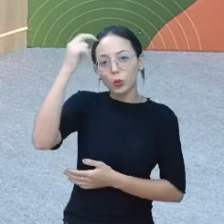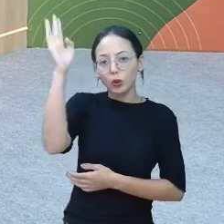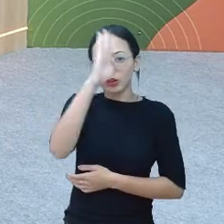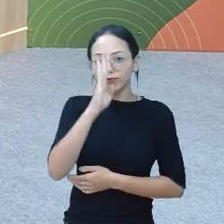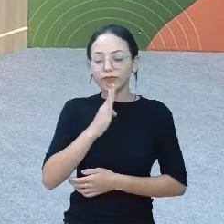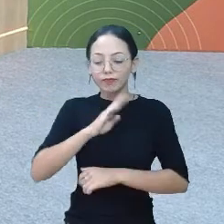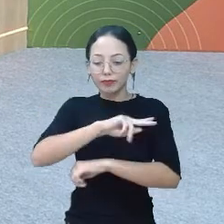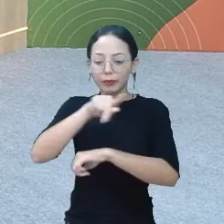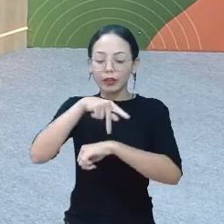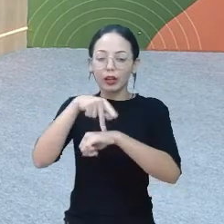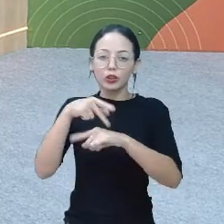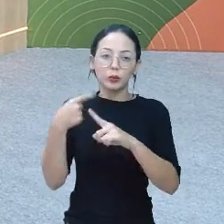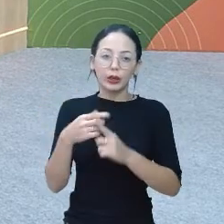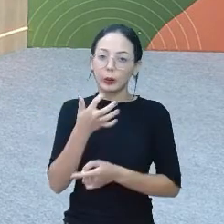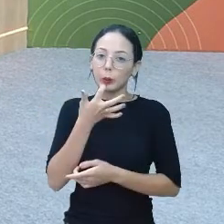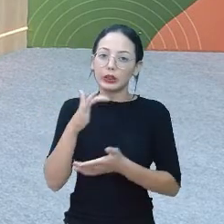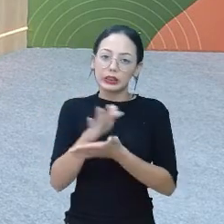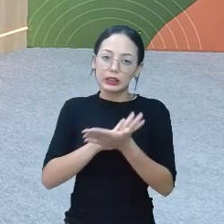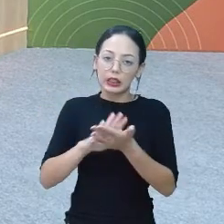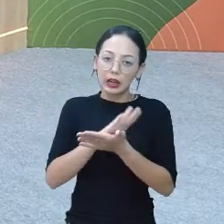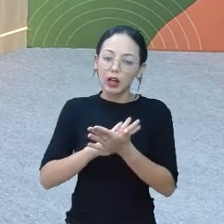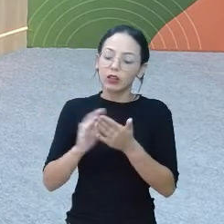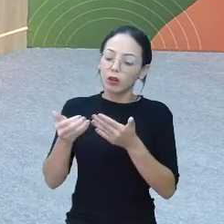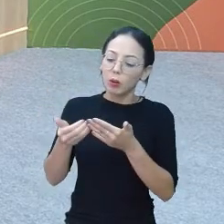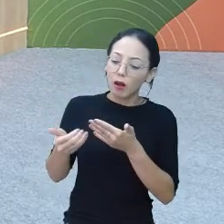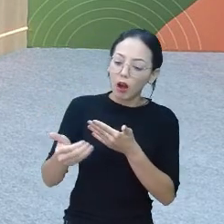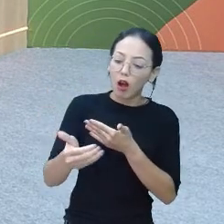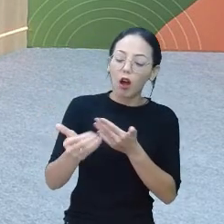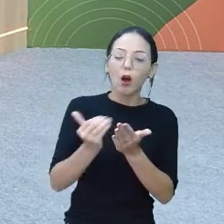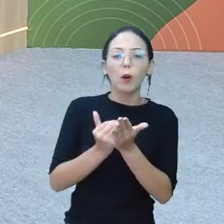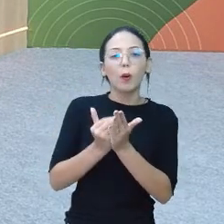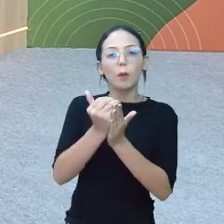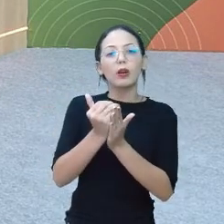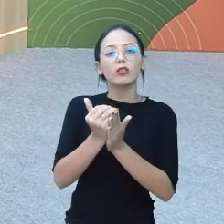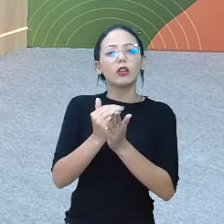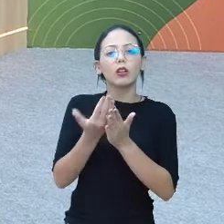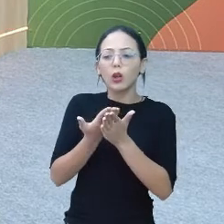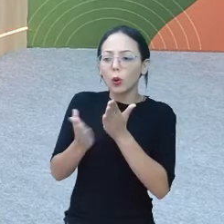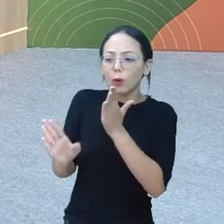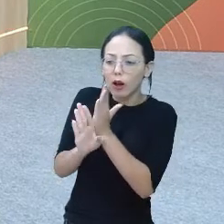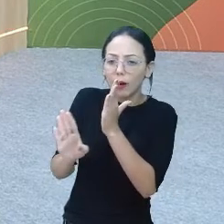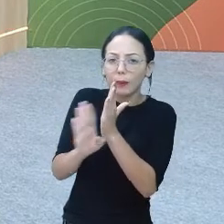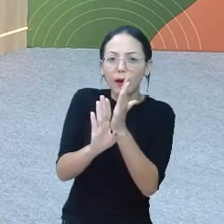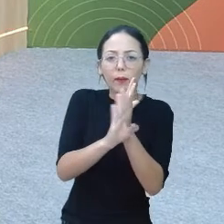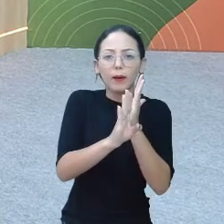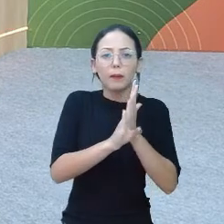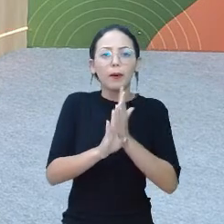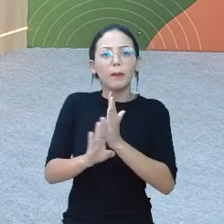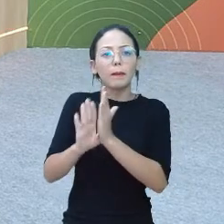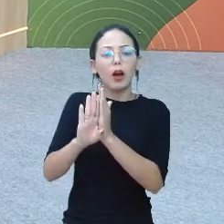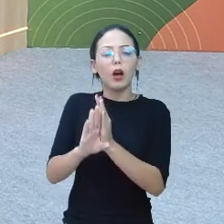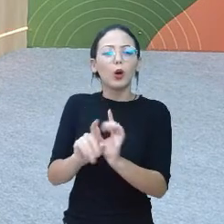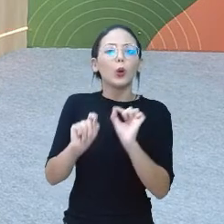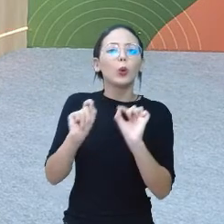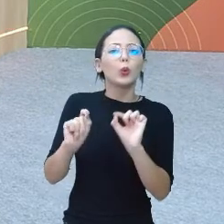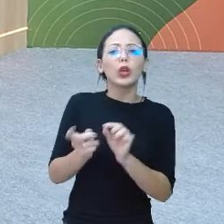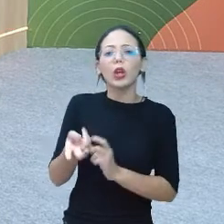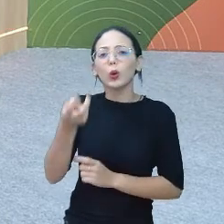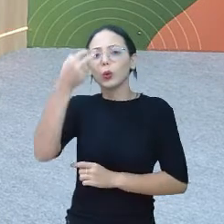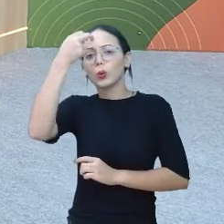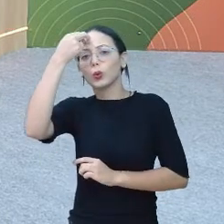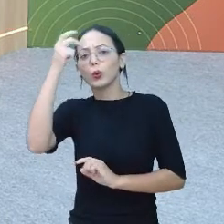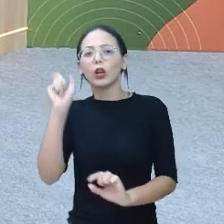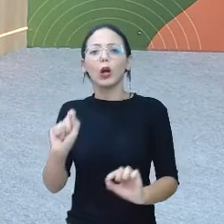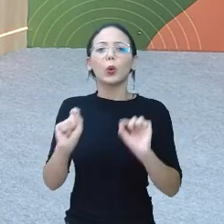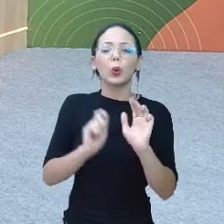gente não se conhecia e passa a se conhecer, e muito desse processo de redescobrimento do que seria a nossa cultura, do que seria a